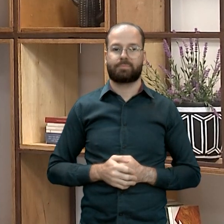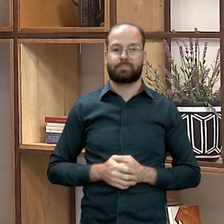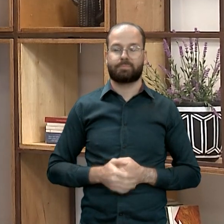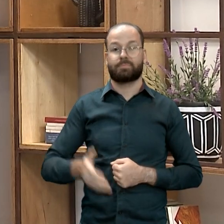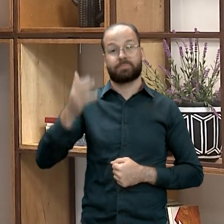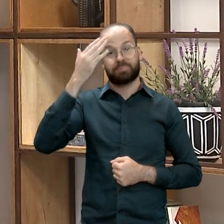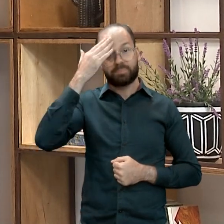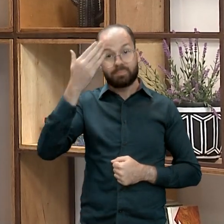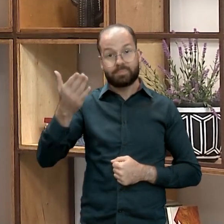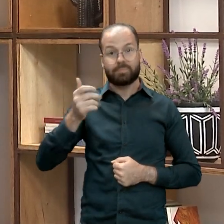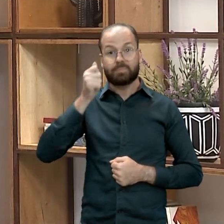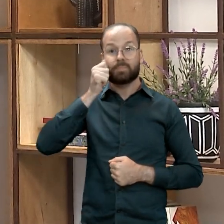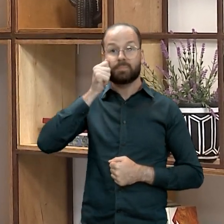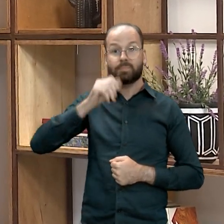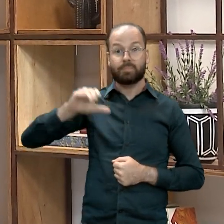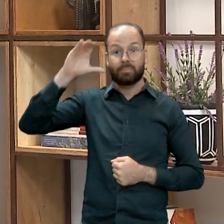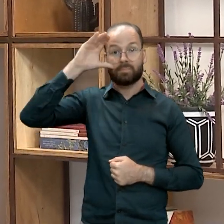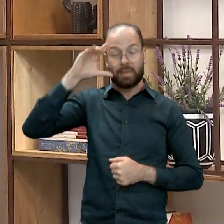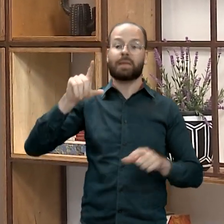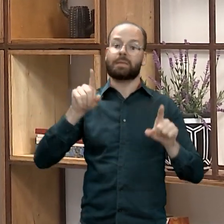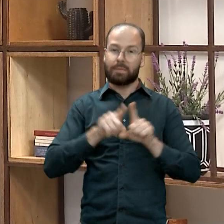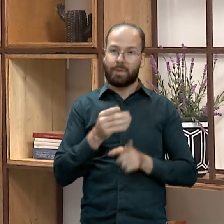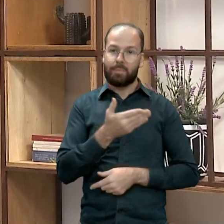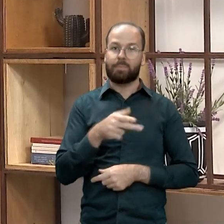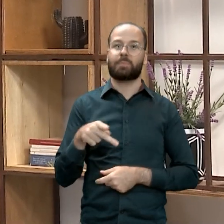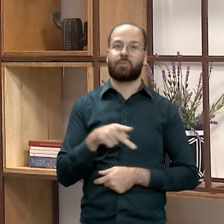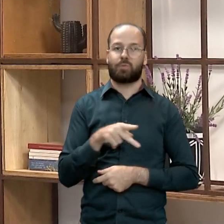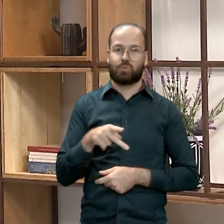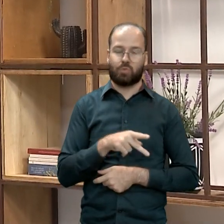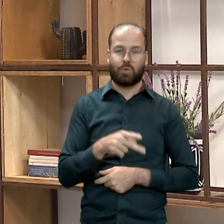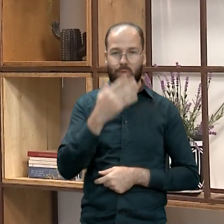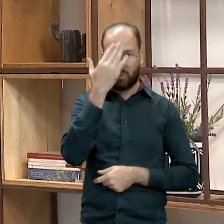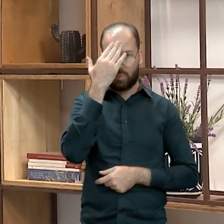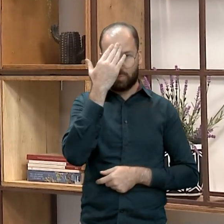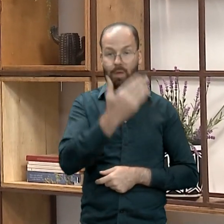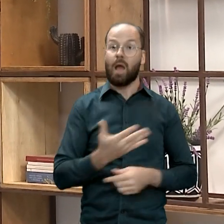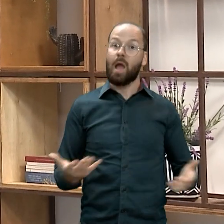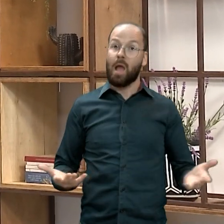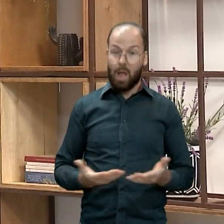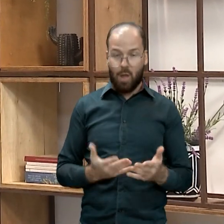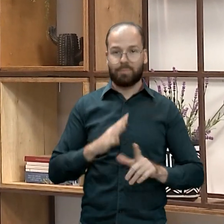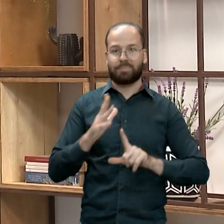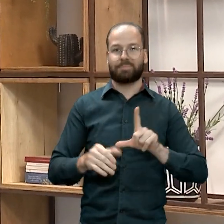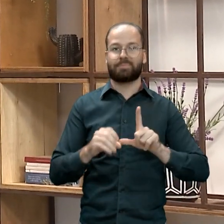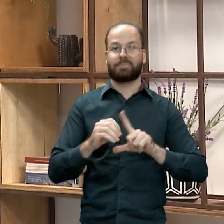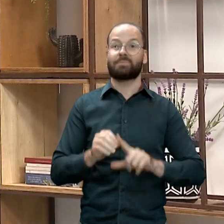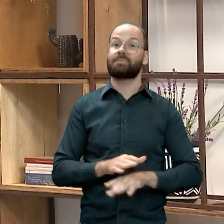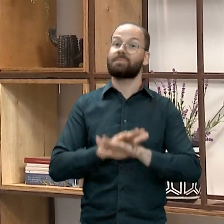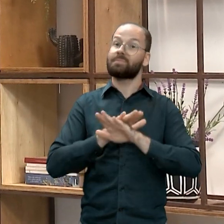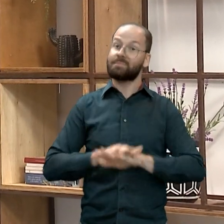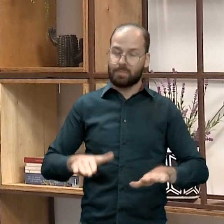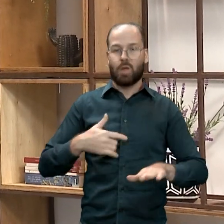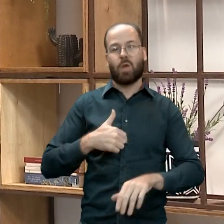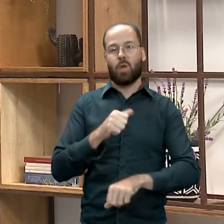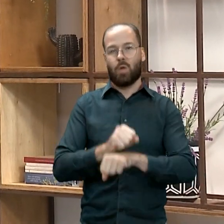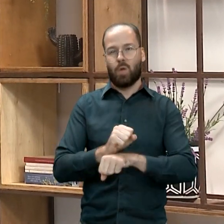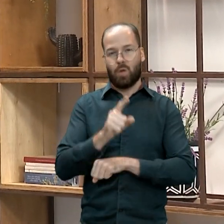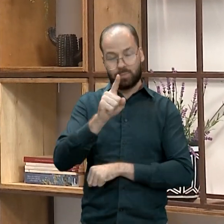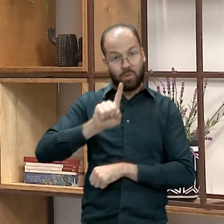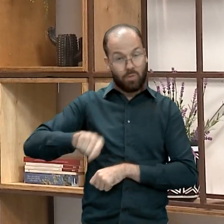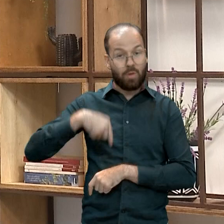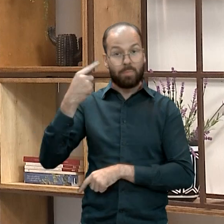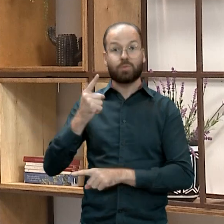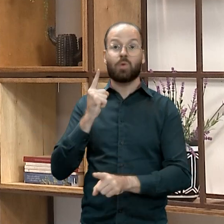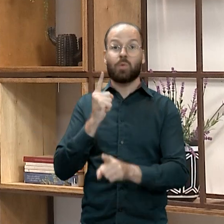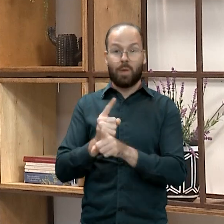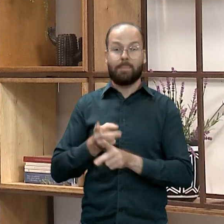Valeu, Ana Clelma, obrigado também à professora, e a gente vai encerrando por aqui mais esse programa. Te espero no próximo, inclusive, aqui no mesmo horário, à